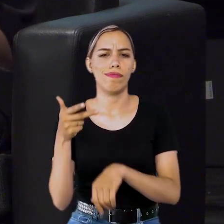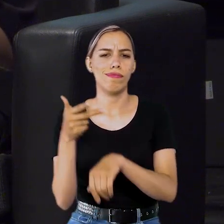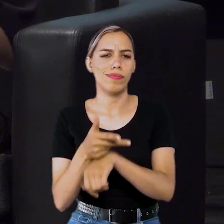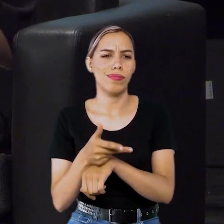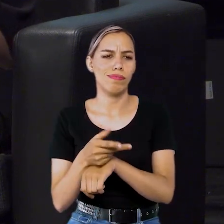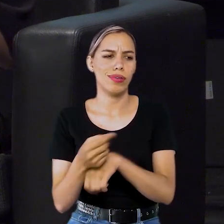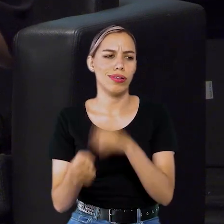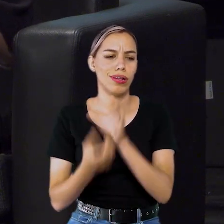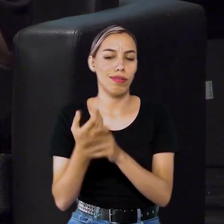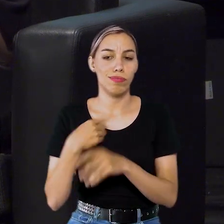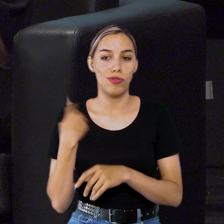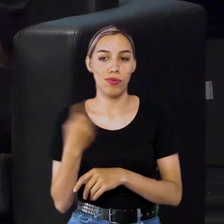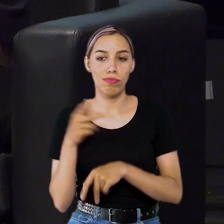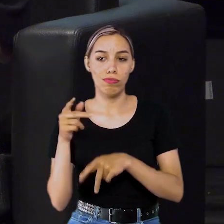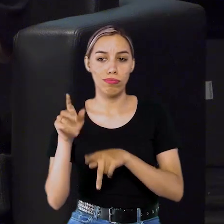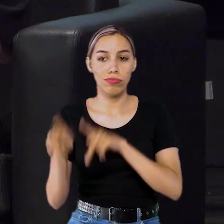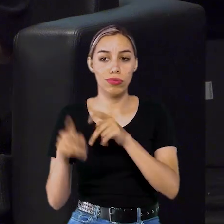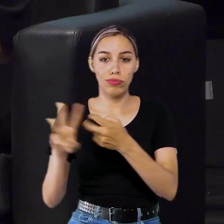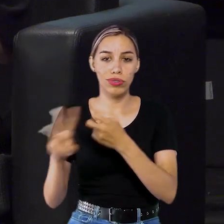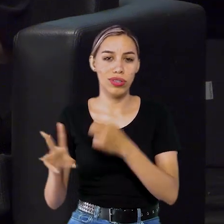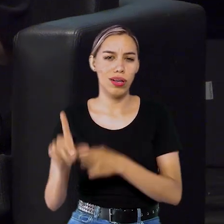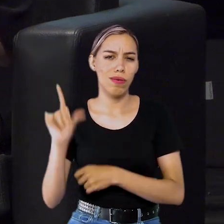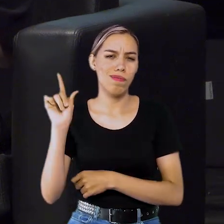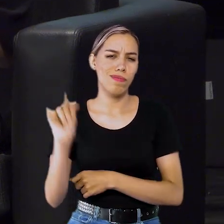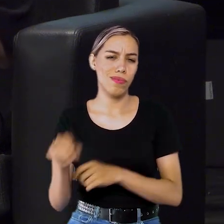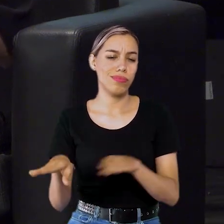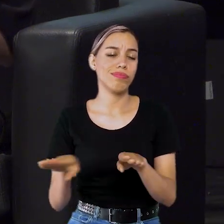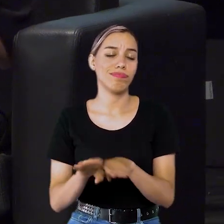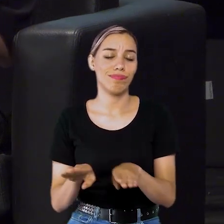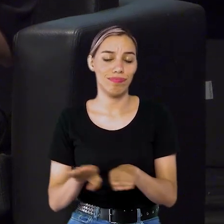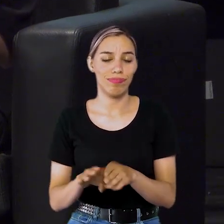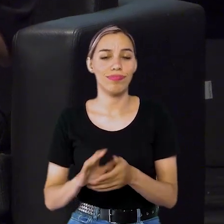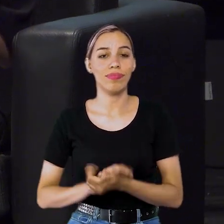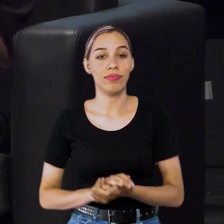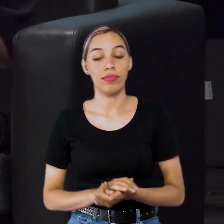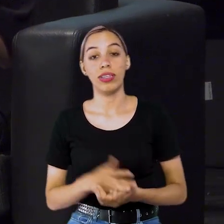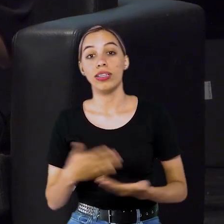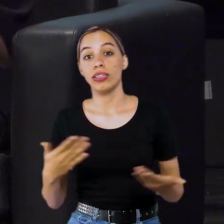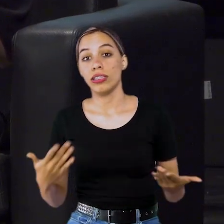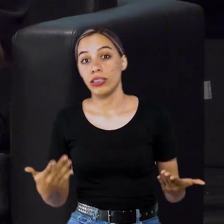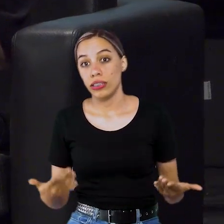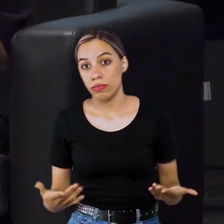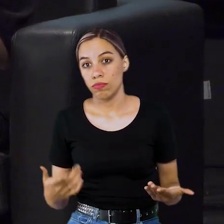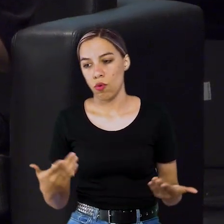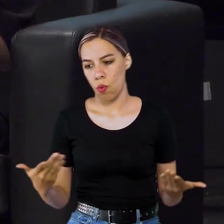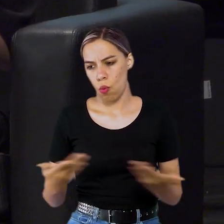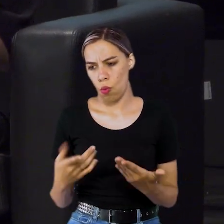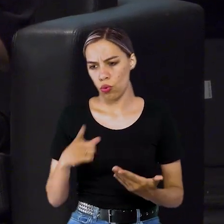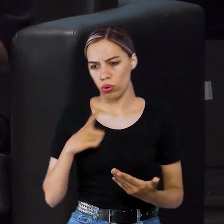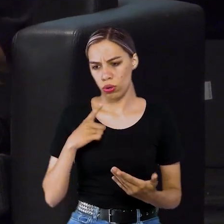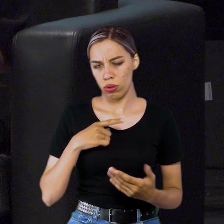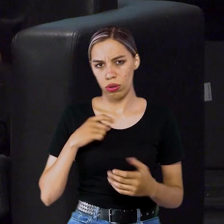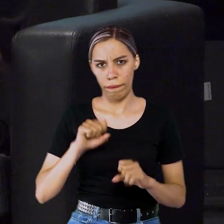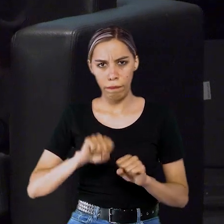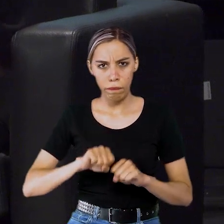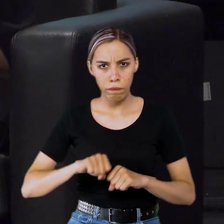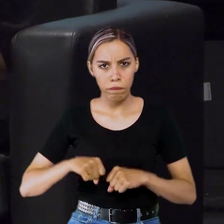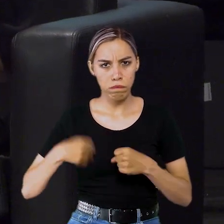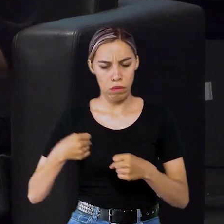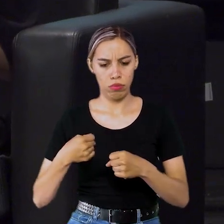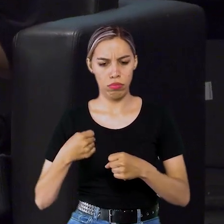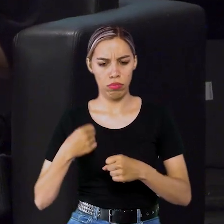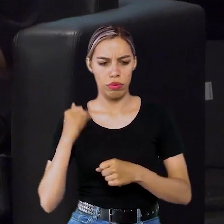mesmos, né? E então, você ter hoje o poder de contar a sua